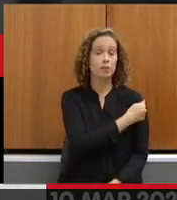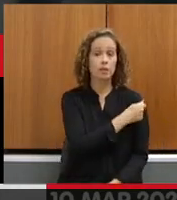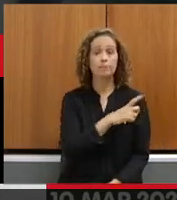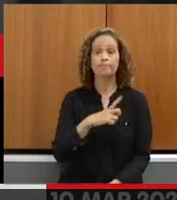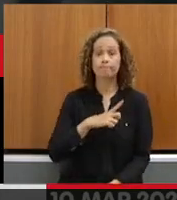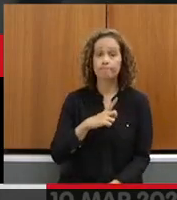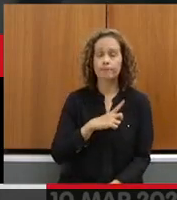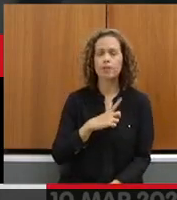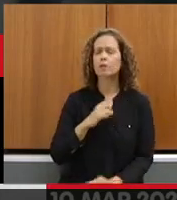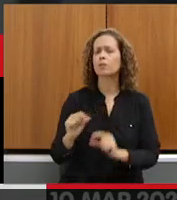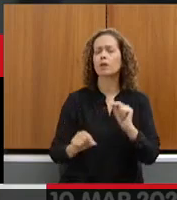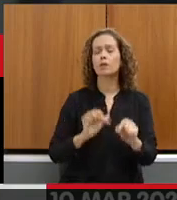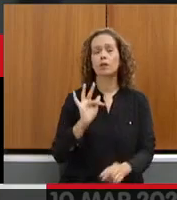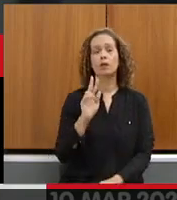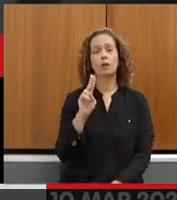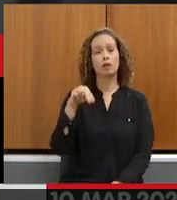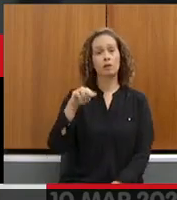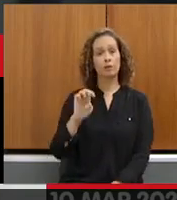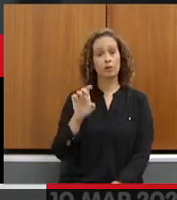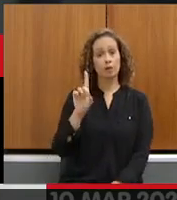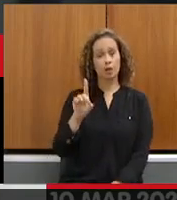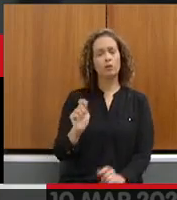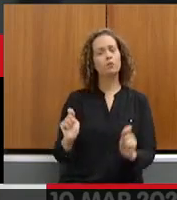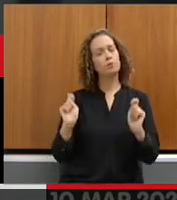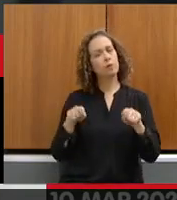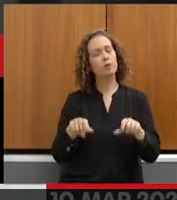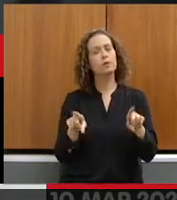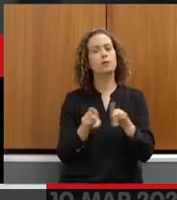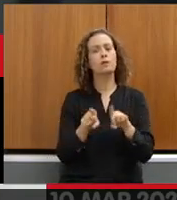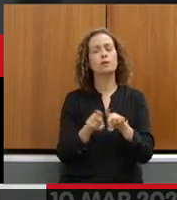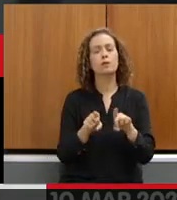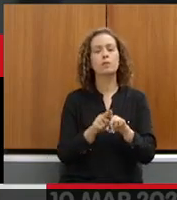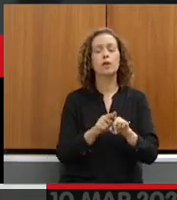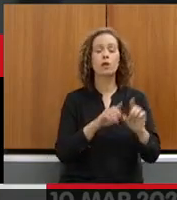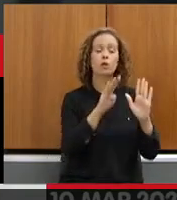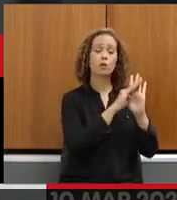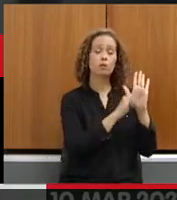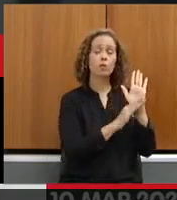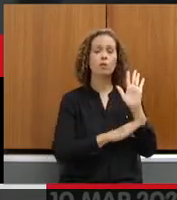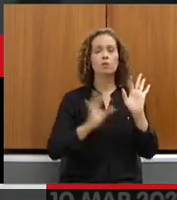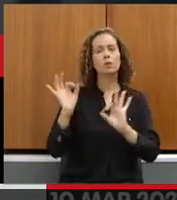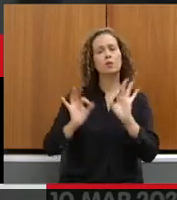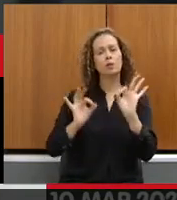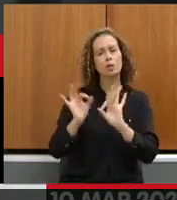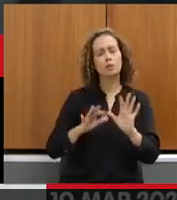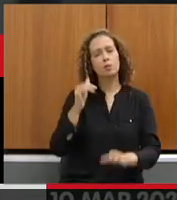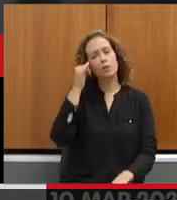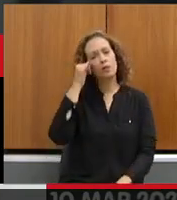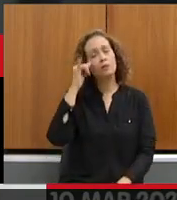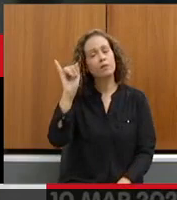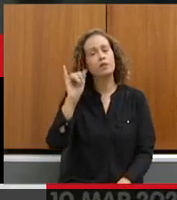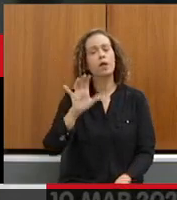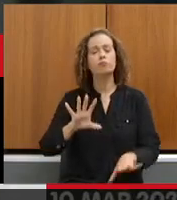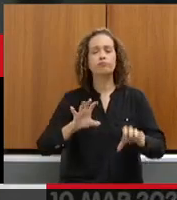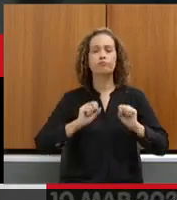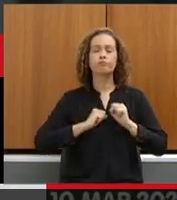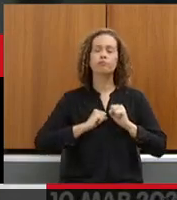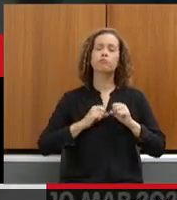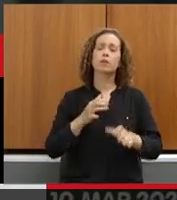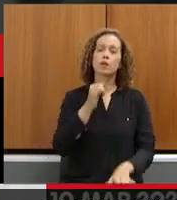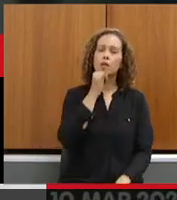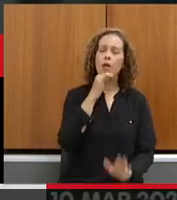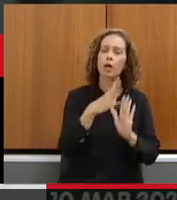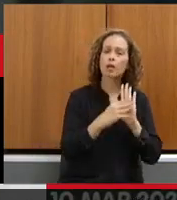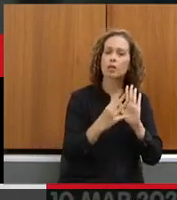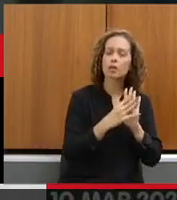possa fornecer também ao Programa Nacional de imunização Aí sim ao exemplo do Butantã